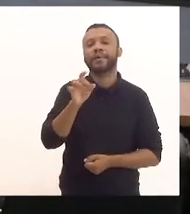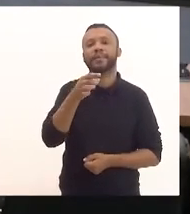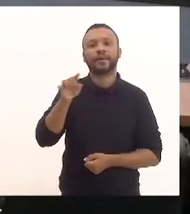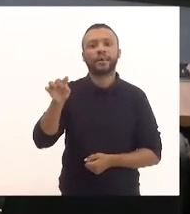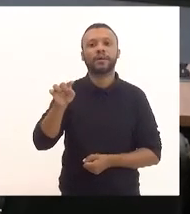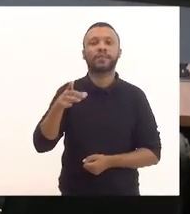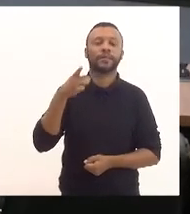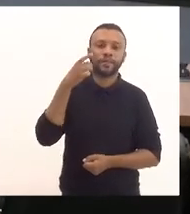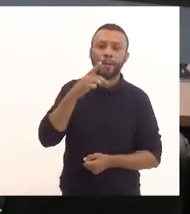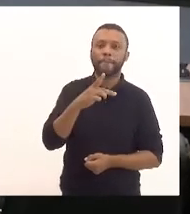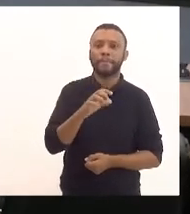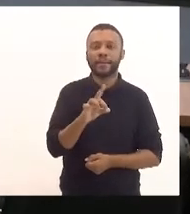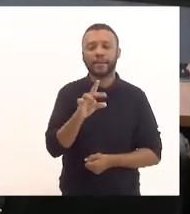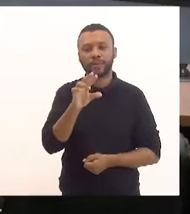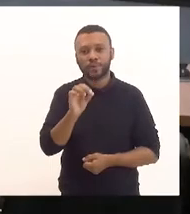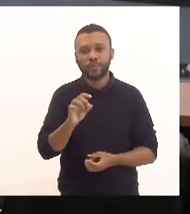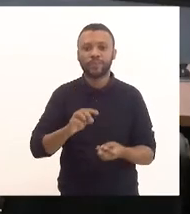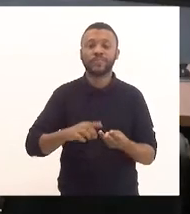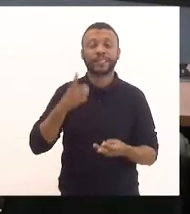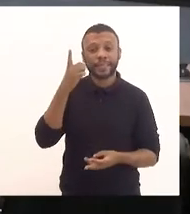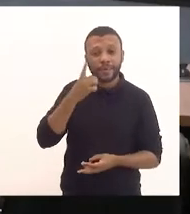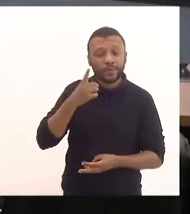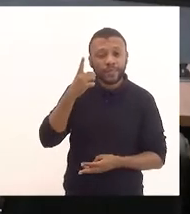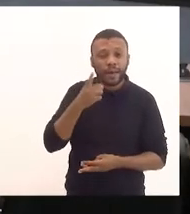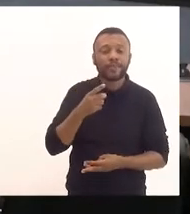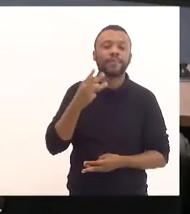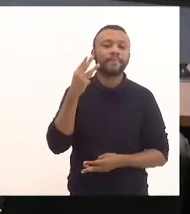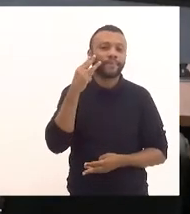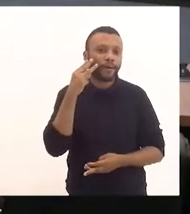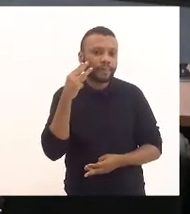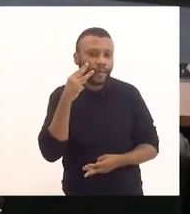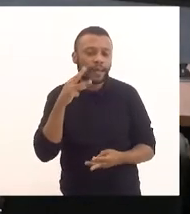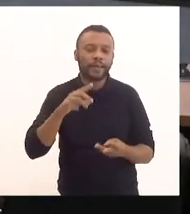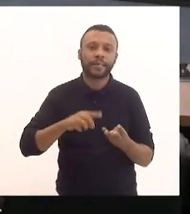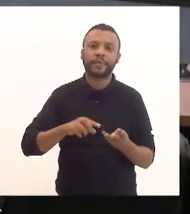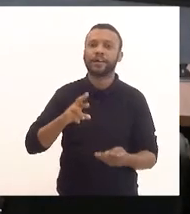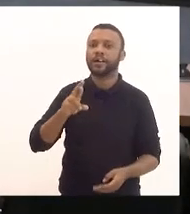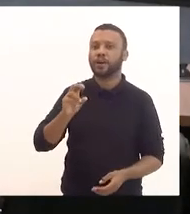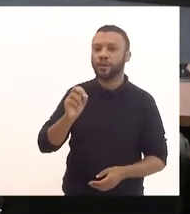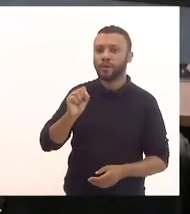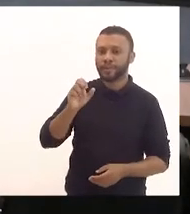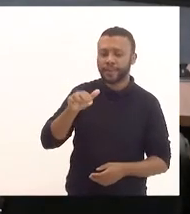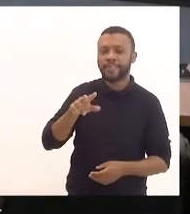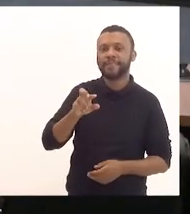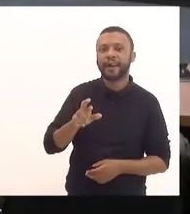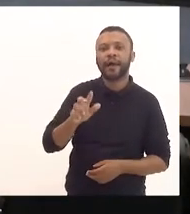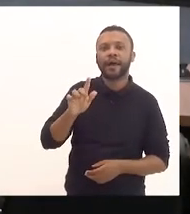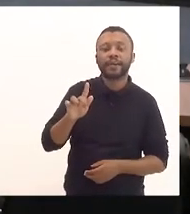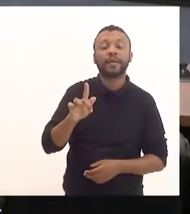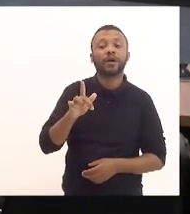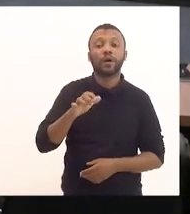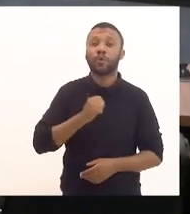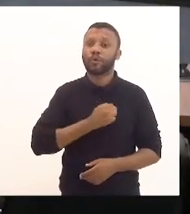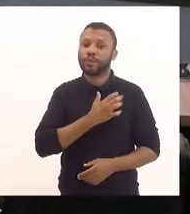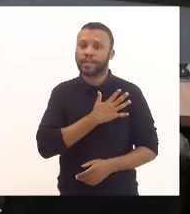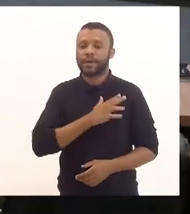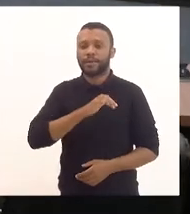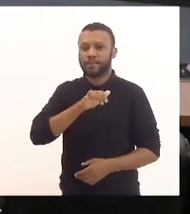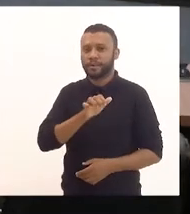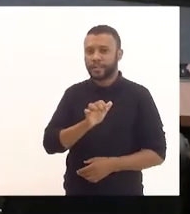e do brasão Deputado waldeck Carneiro Deputado rosenverg Reis Coronel Jairo já estava